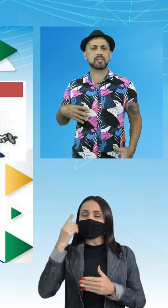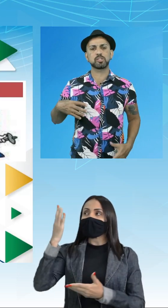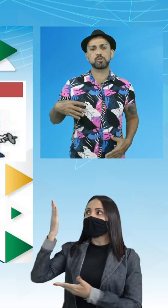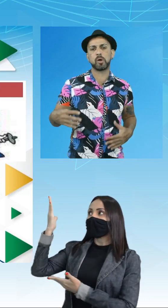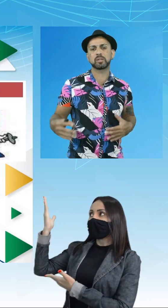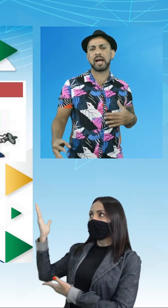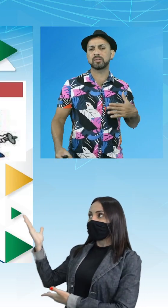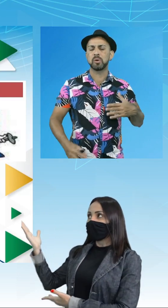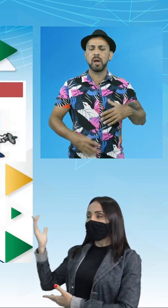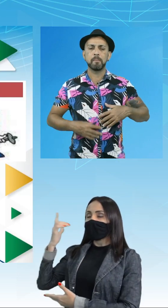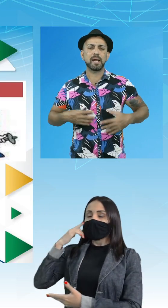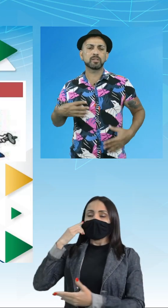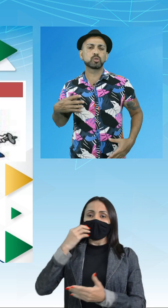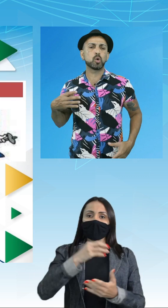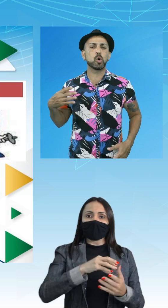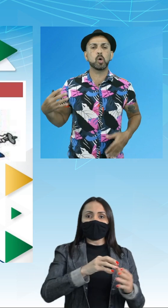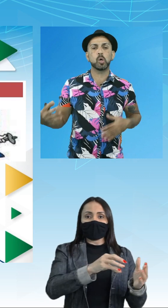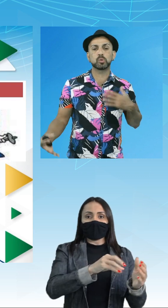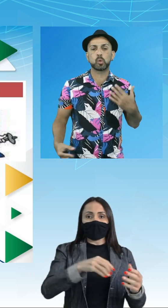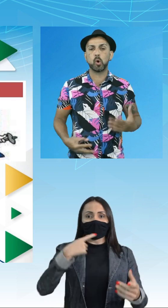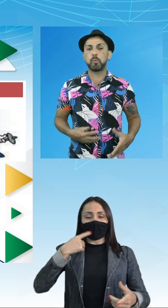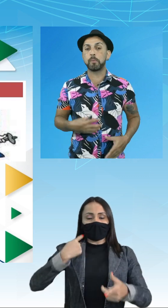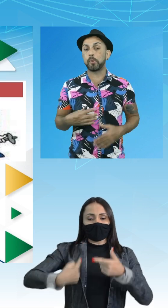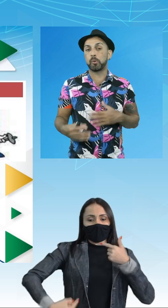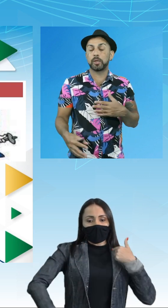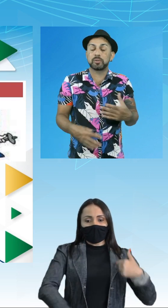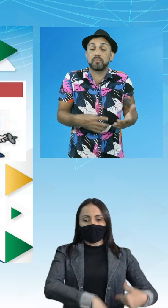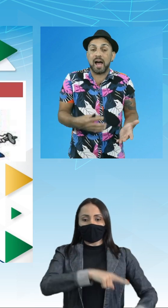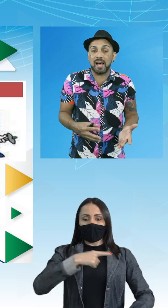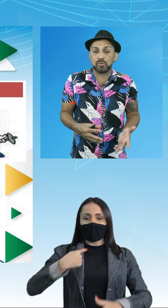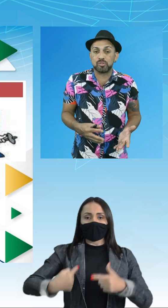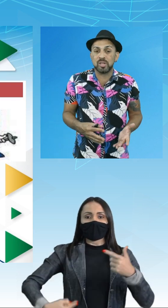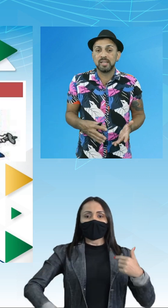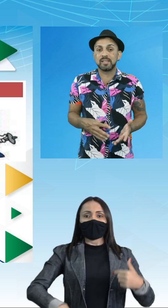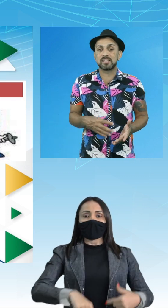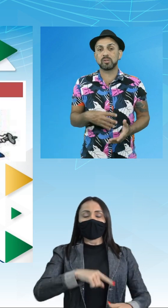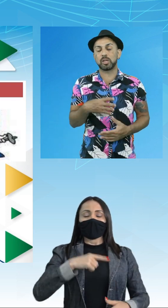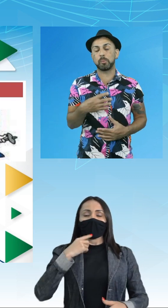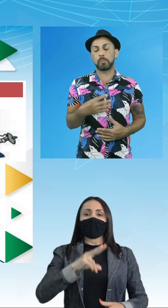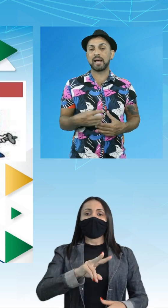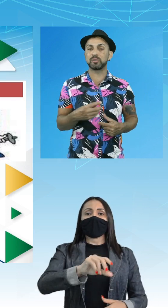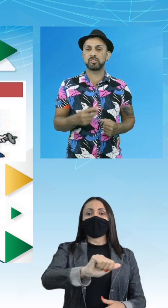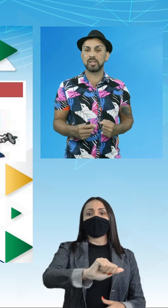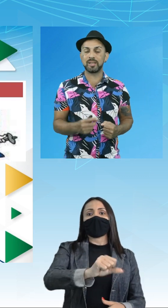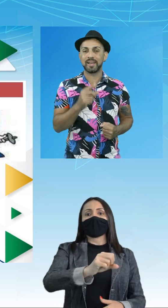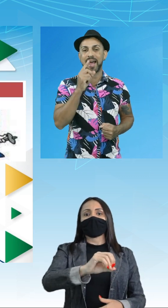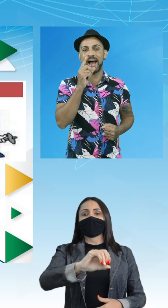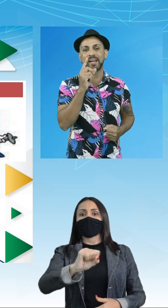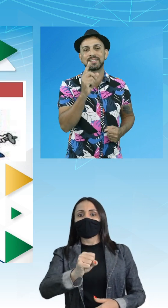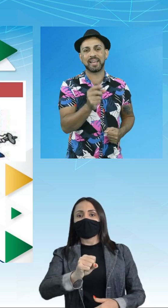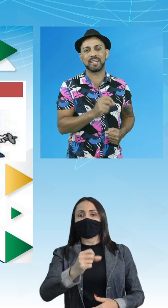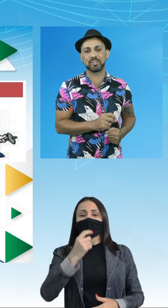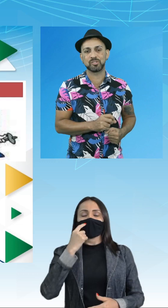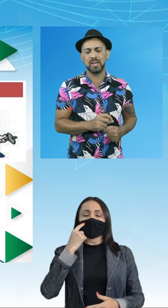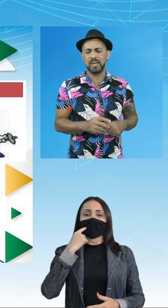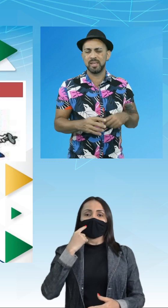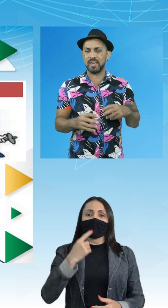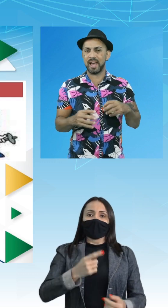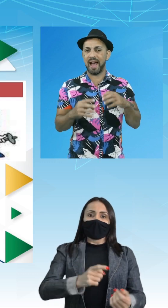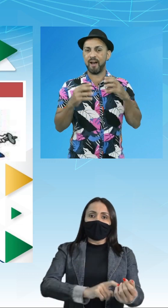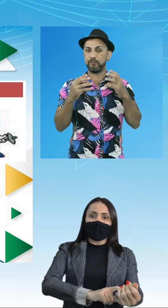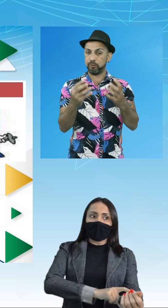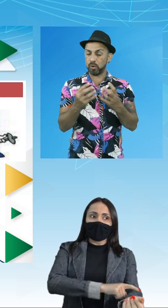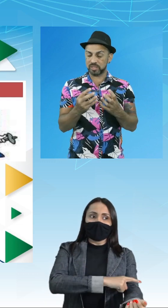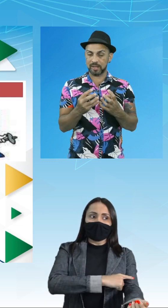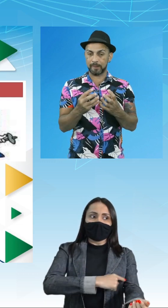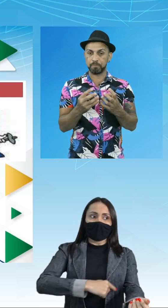ser transportado para todo o corpo por meio de vasos, que são denominados de artérias. E